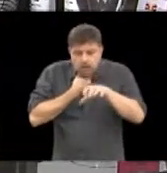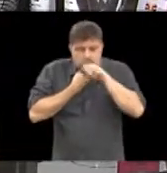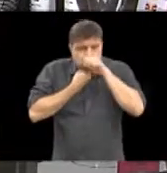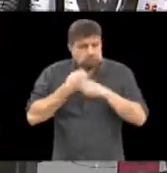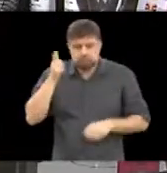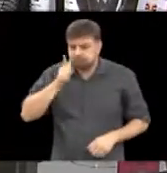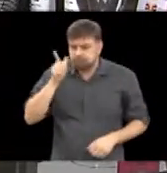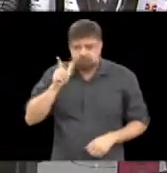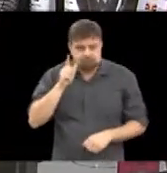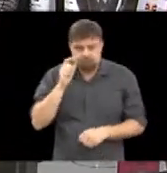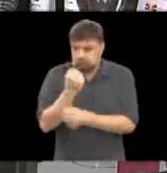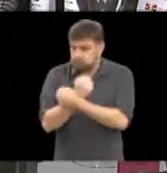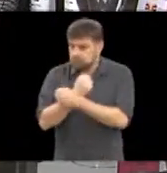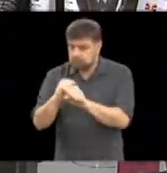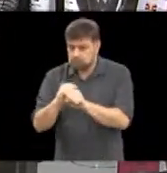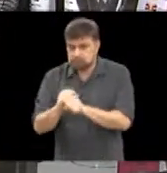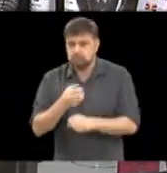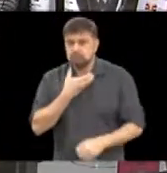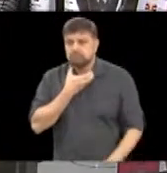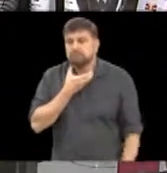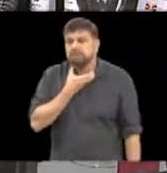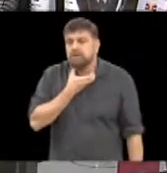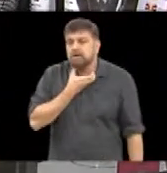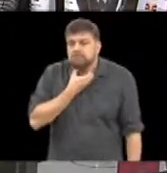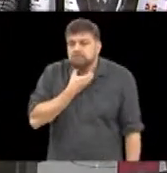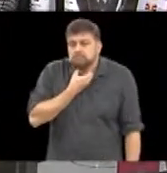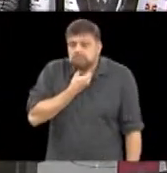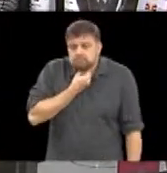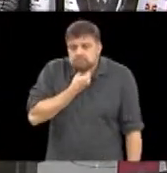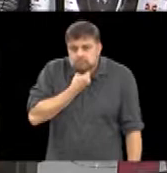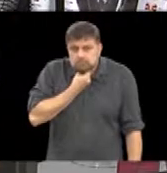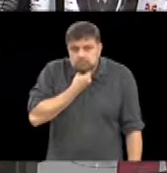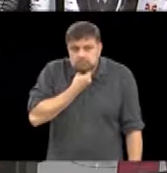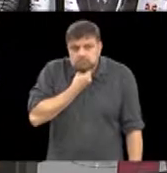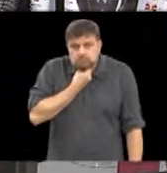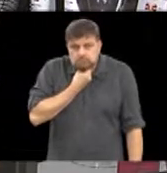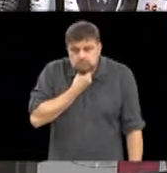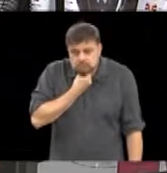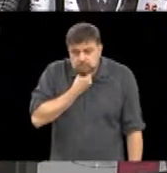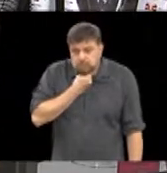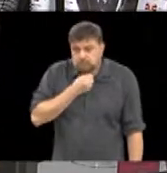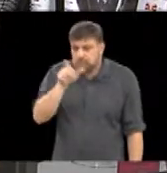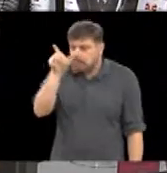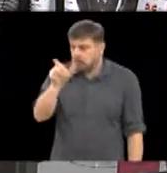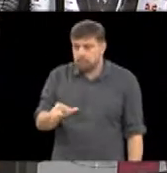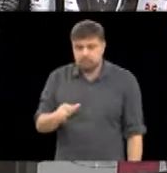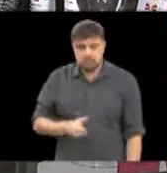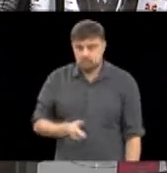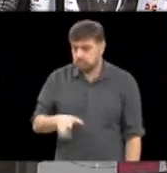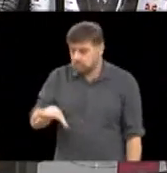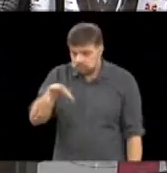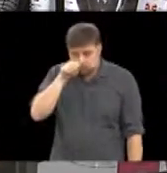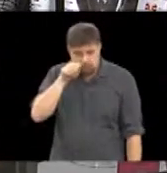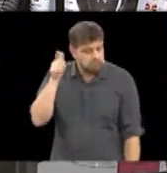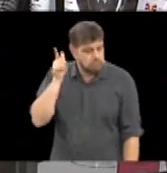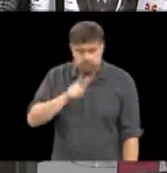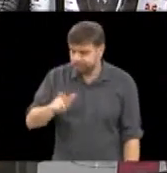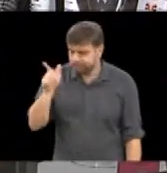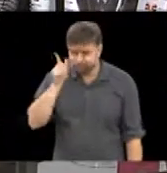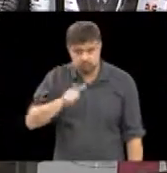aqui das membranas, de músculo e tal, dos vasos, e você tem um fechamento e não